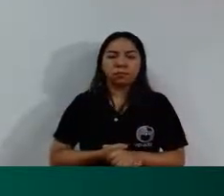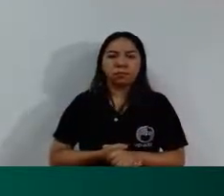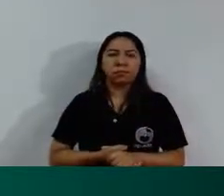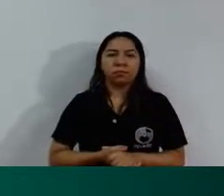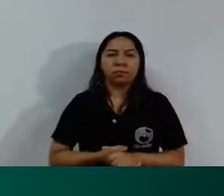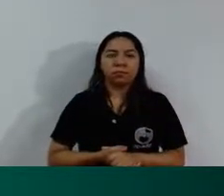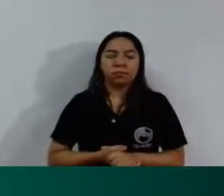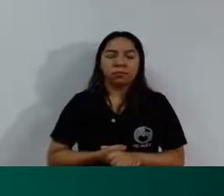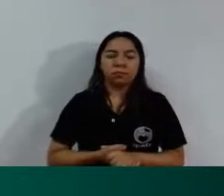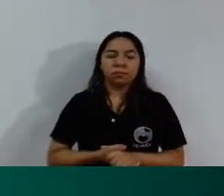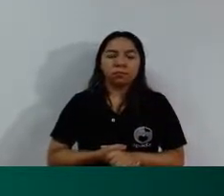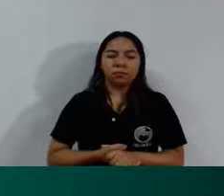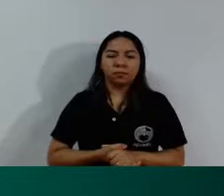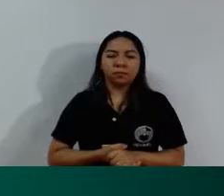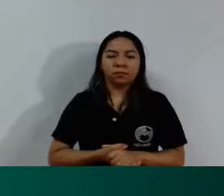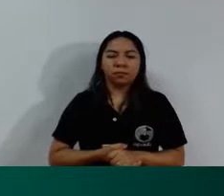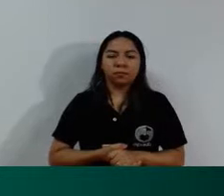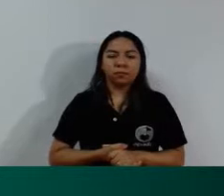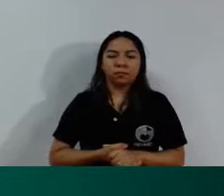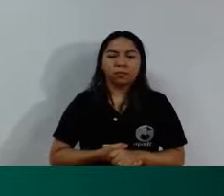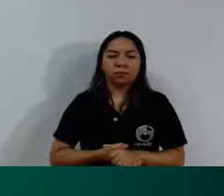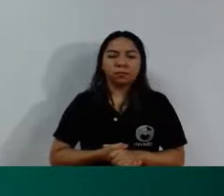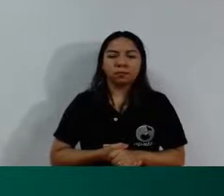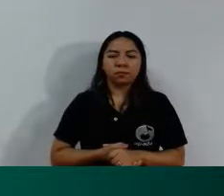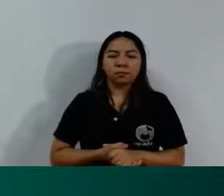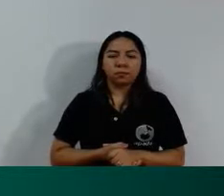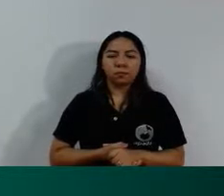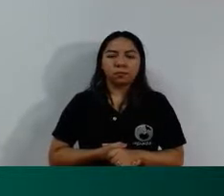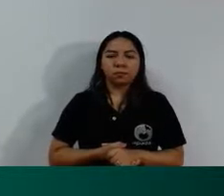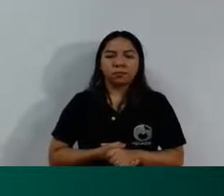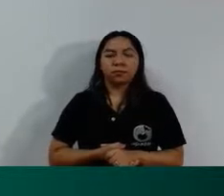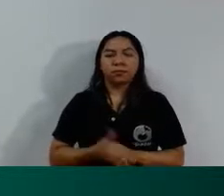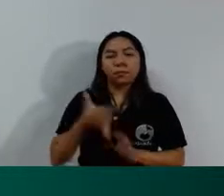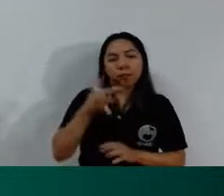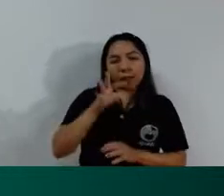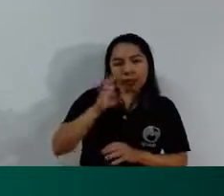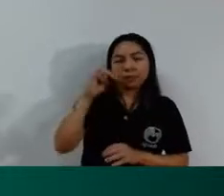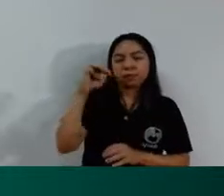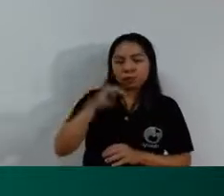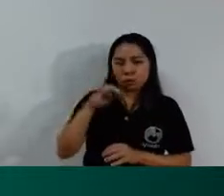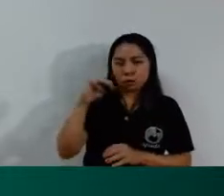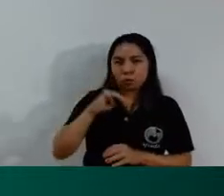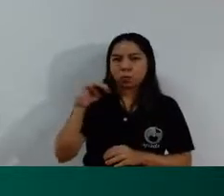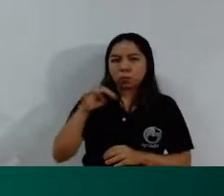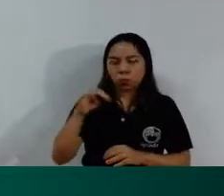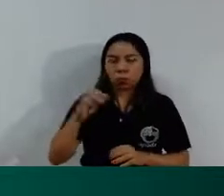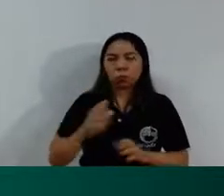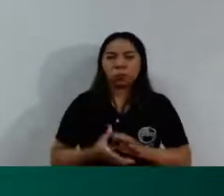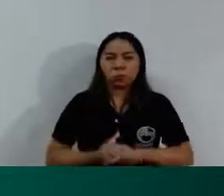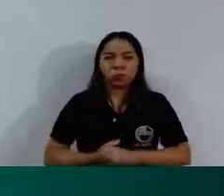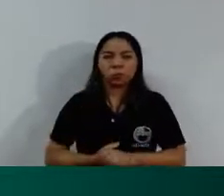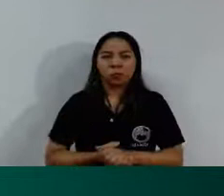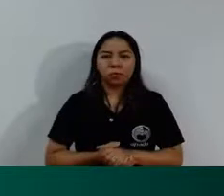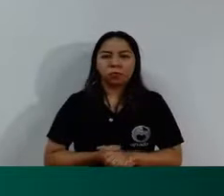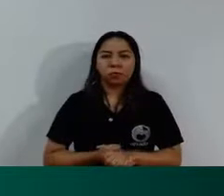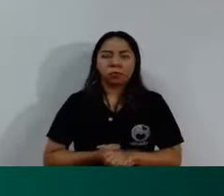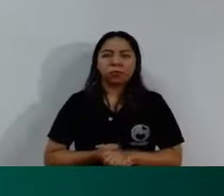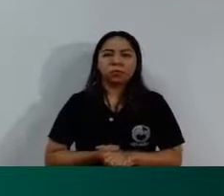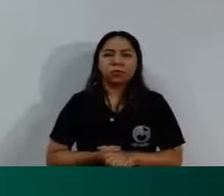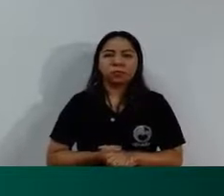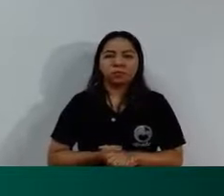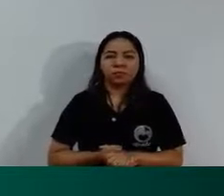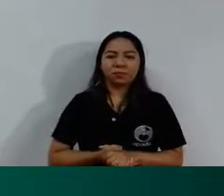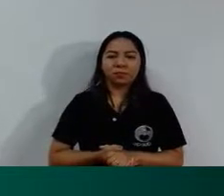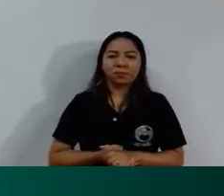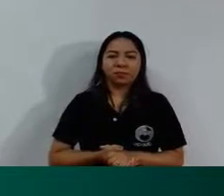telefone por favor você fique contando tá tá é né Então